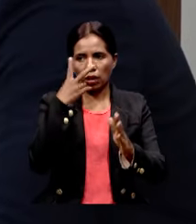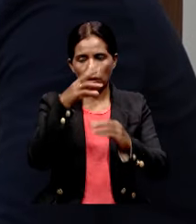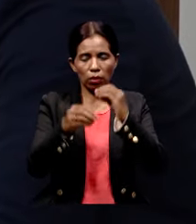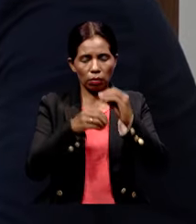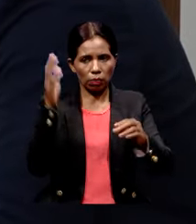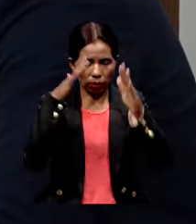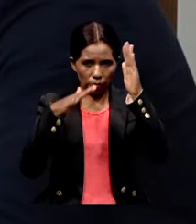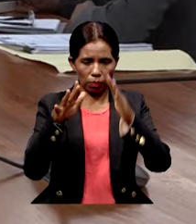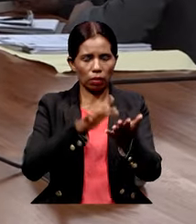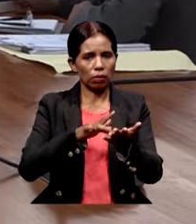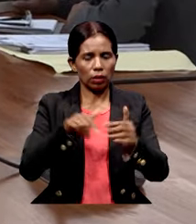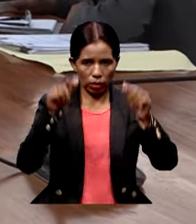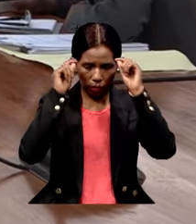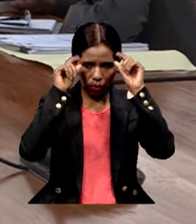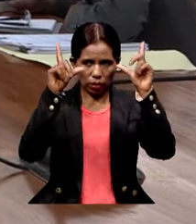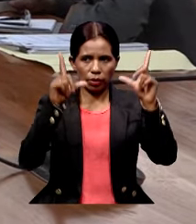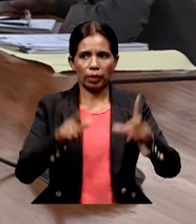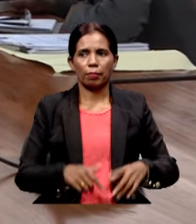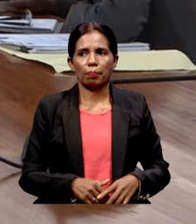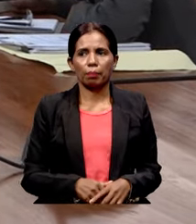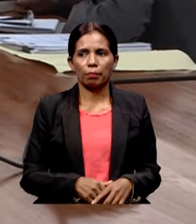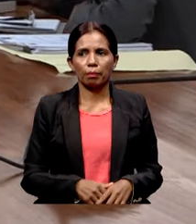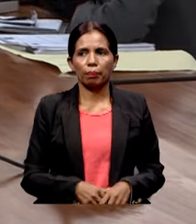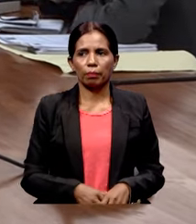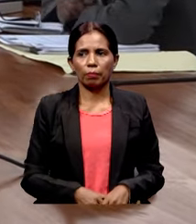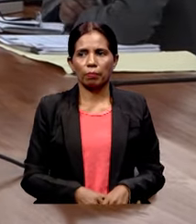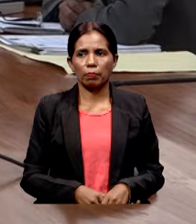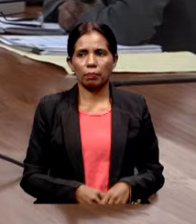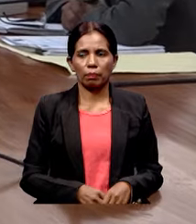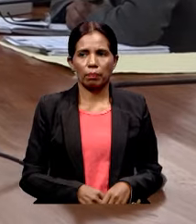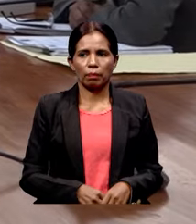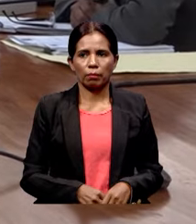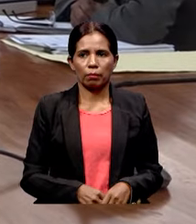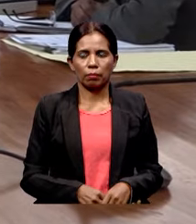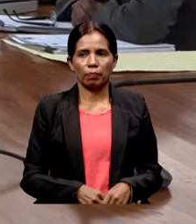problema estoca em Moruk e Timor-Leste. Santina de Jesus, Dilma Suzetti, GMN.